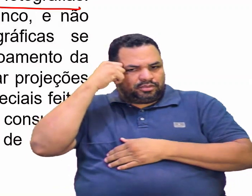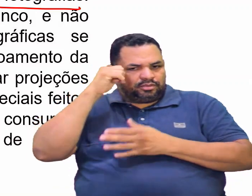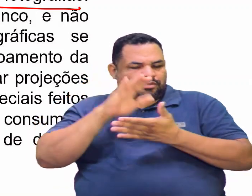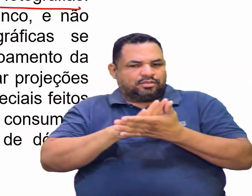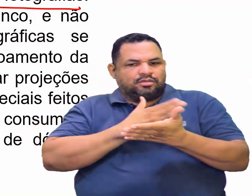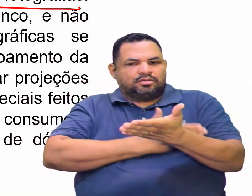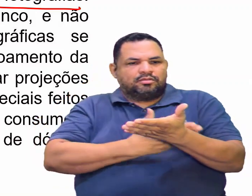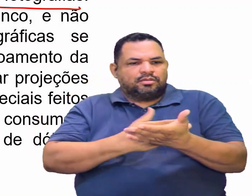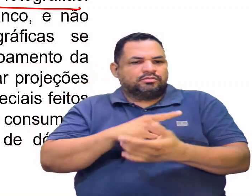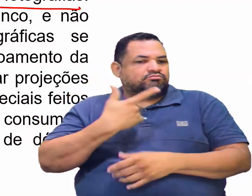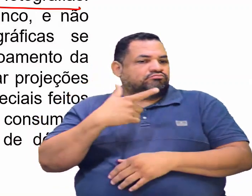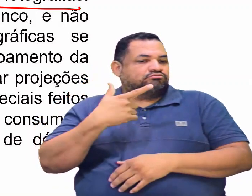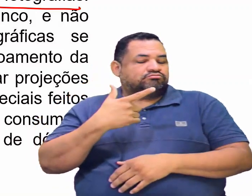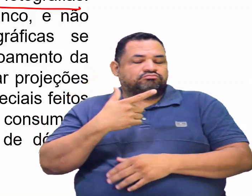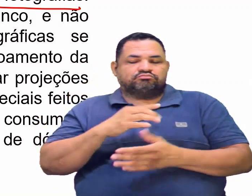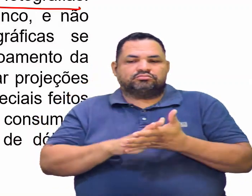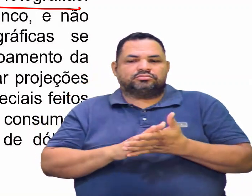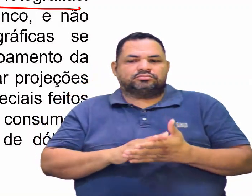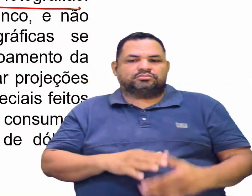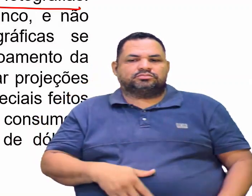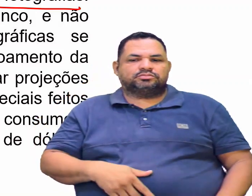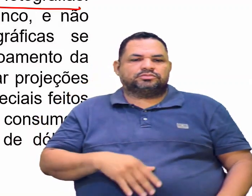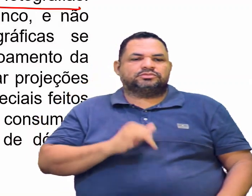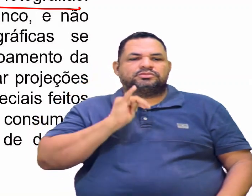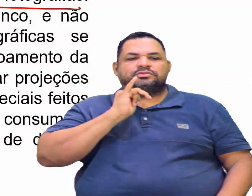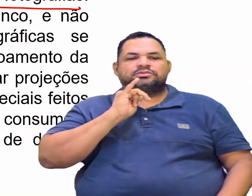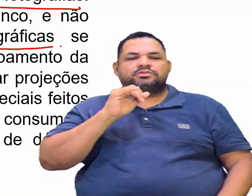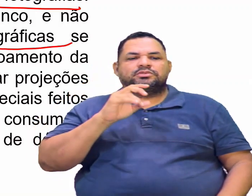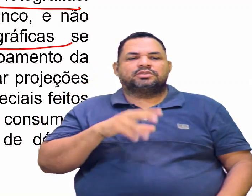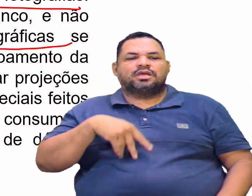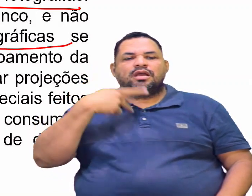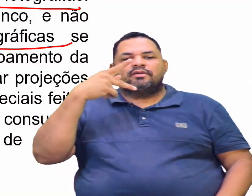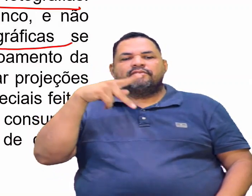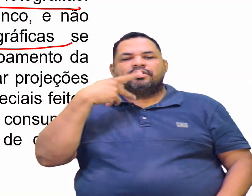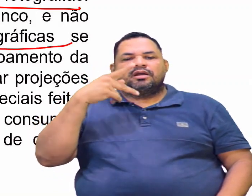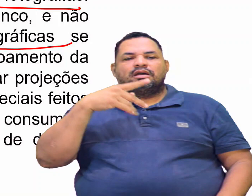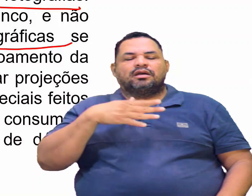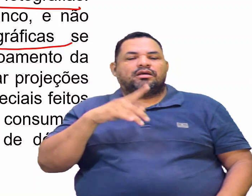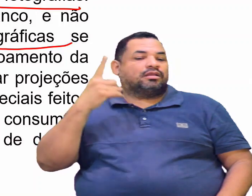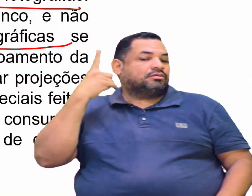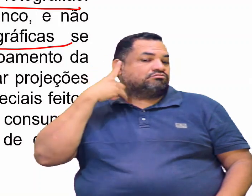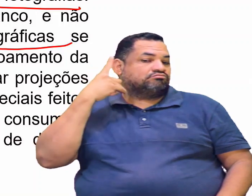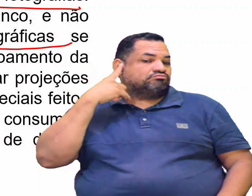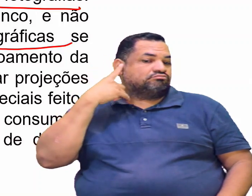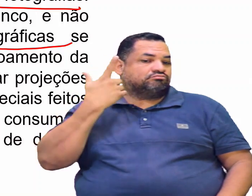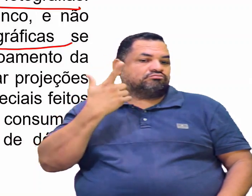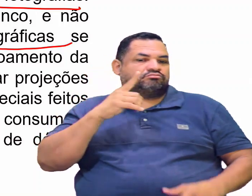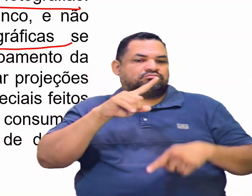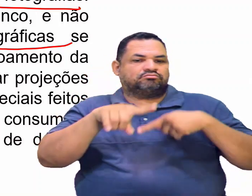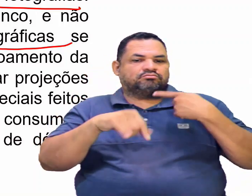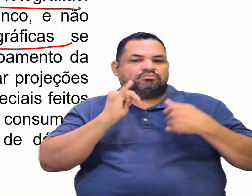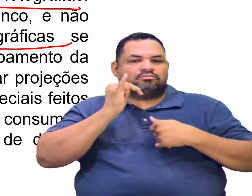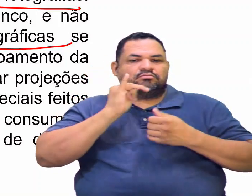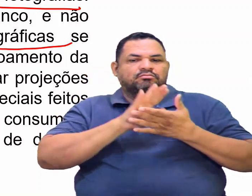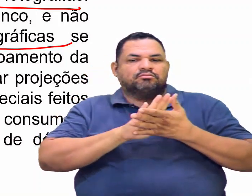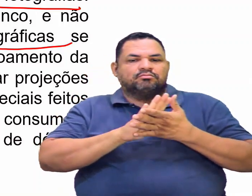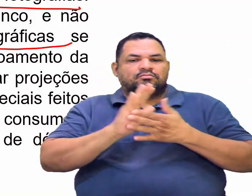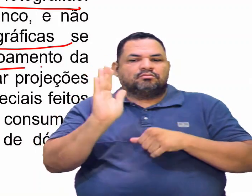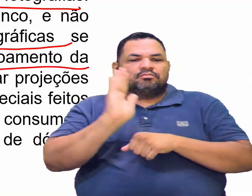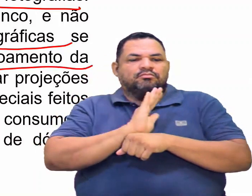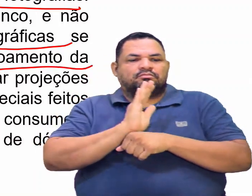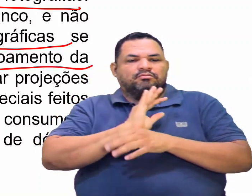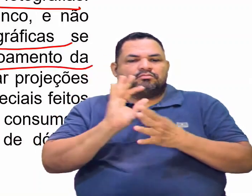possuíam áudio. Nós já falamos, né? As narrativas cinematográficas se adaptaram e foram alteradas com